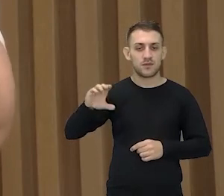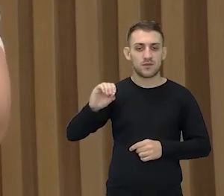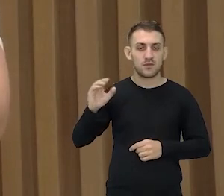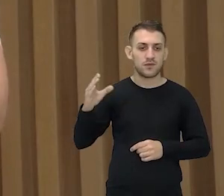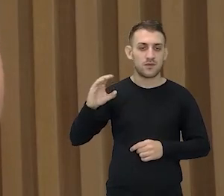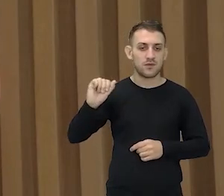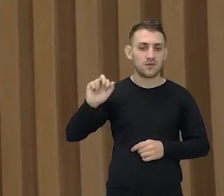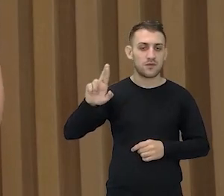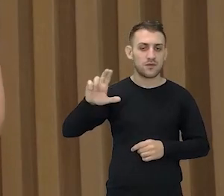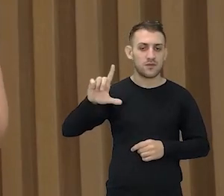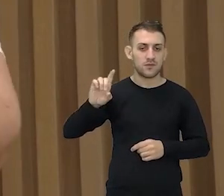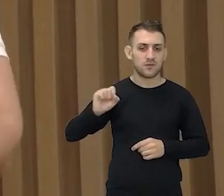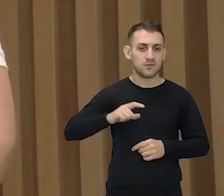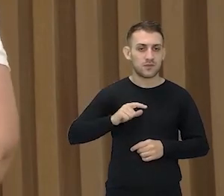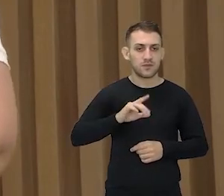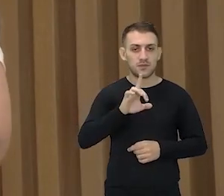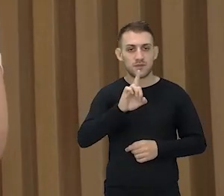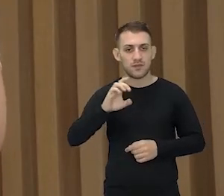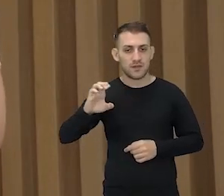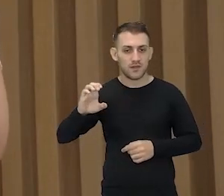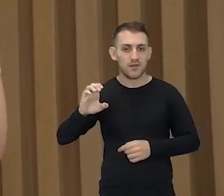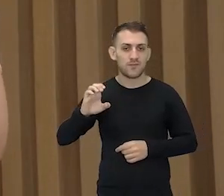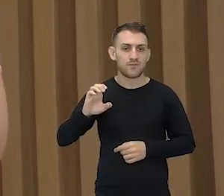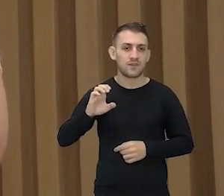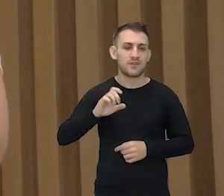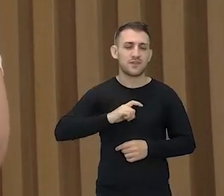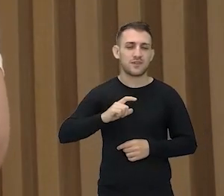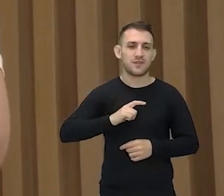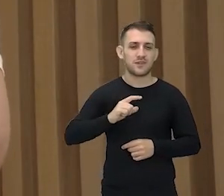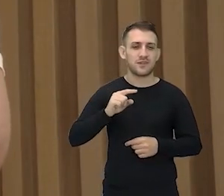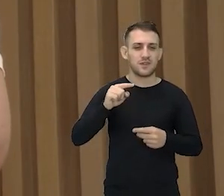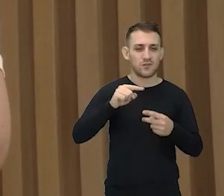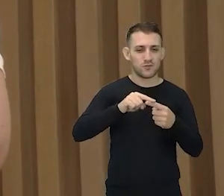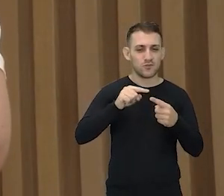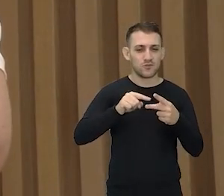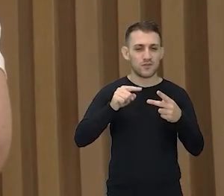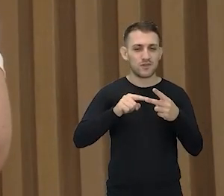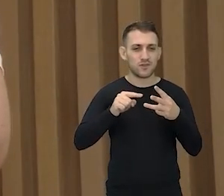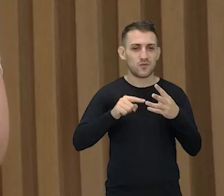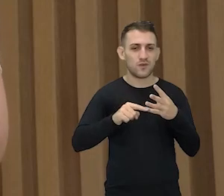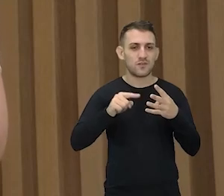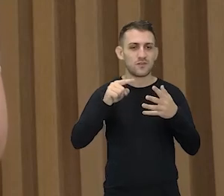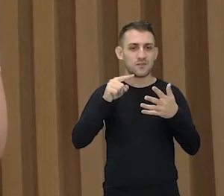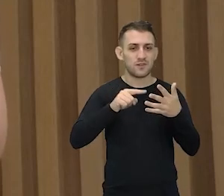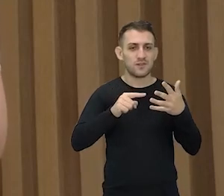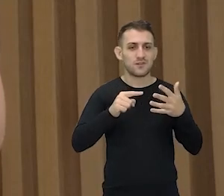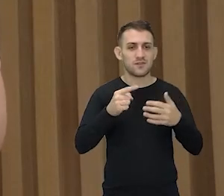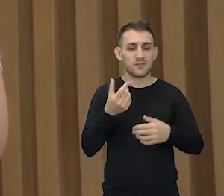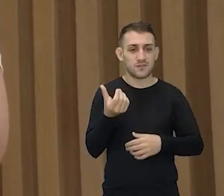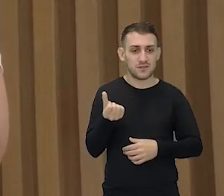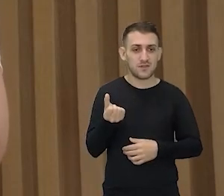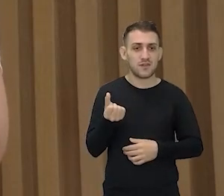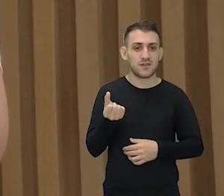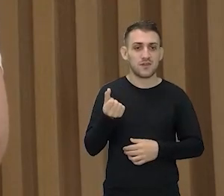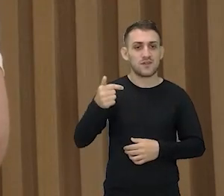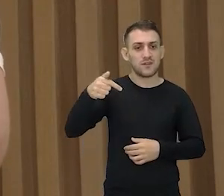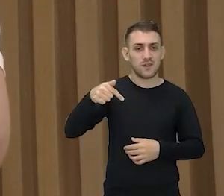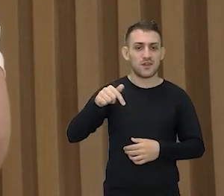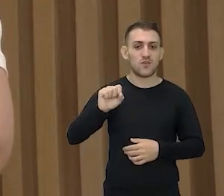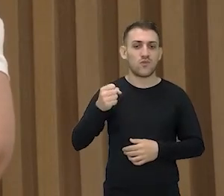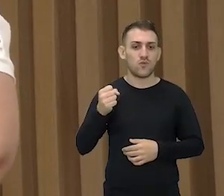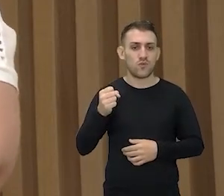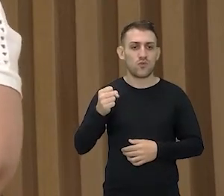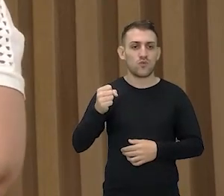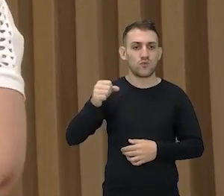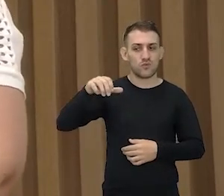composto pelas DEs de Pirassununga, Araraquara, São Carlos, Ribeirão Preto, Jaboticabal, Sertãozinho,